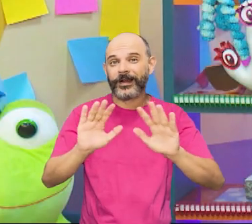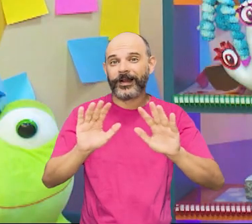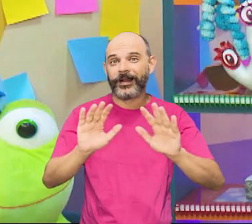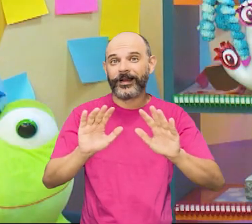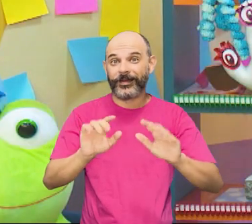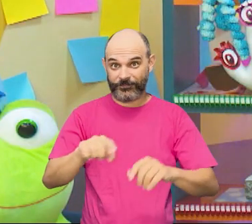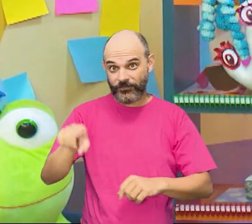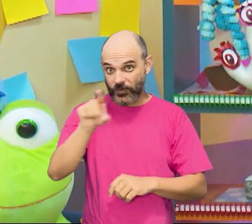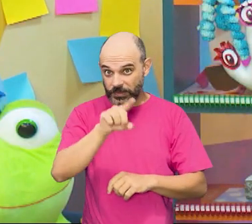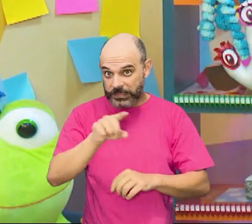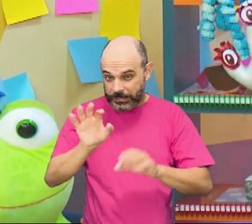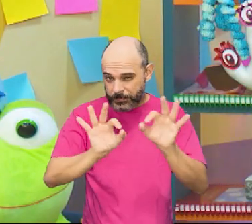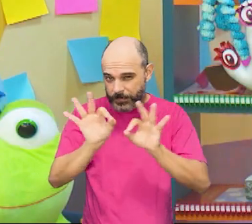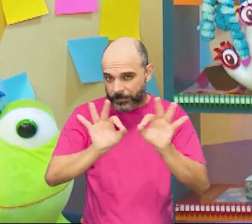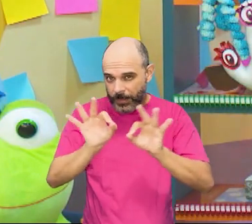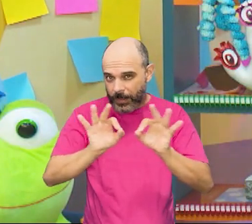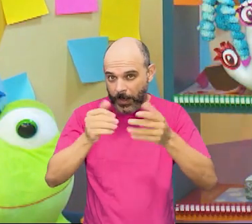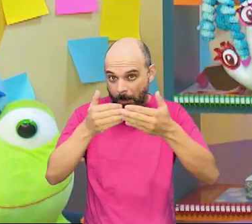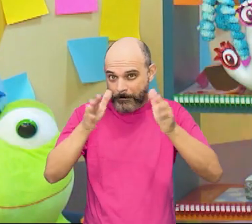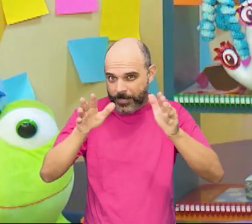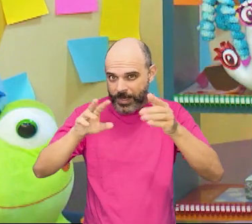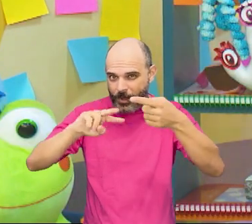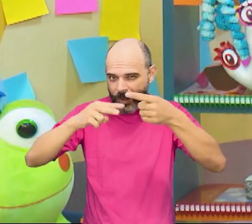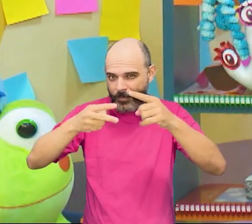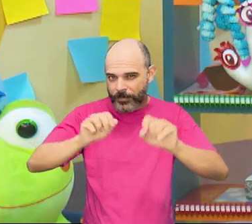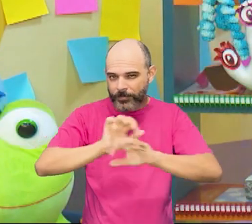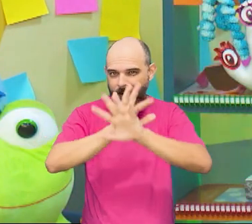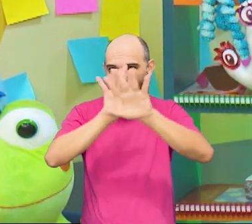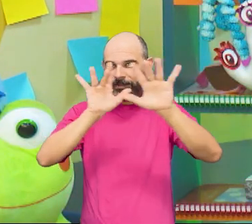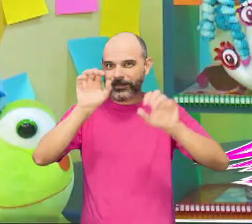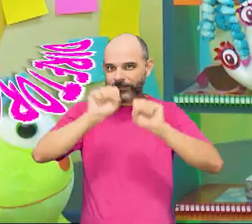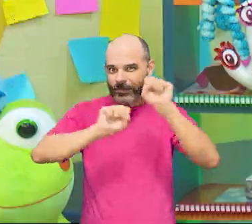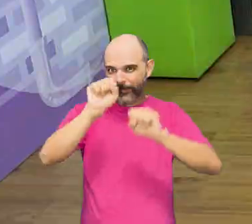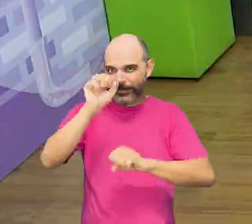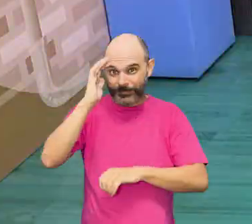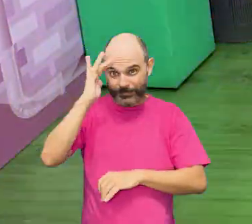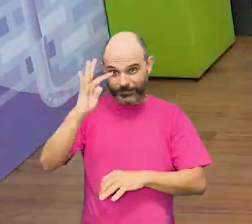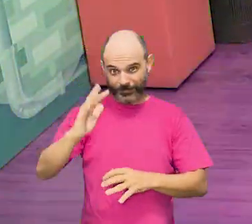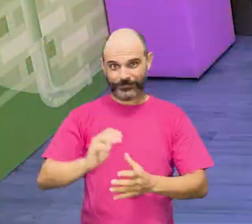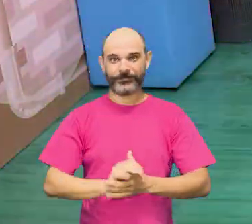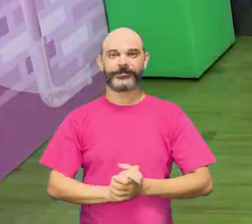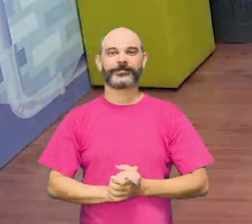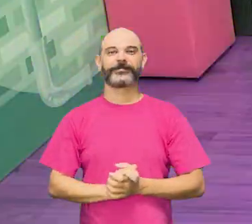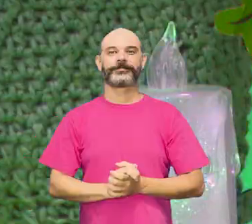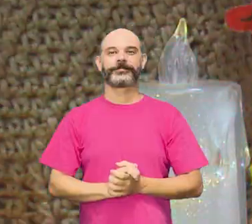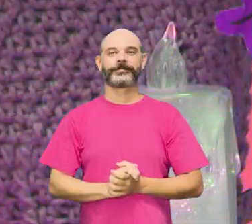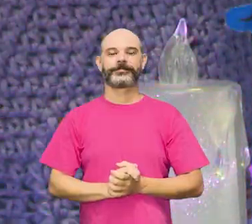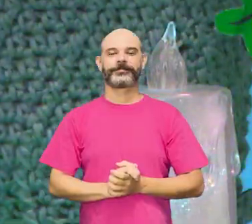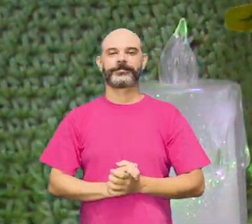Olá! Estão prontos para abrir o nosso laboratório mágico da Fábrica de Sonhos?